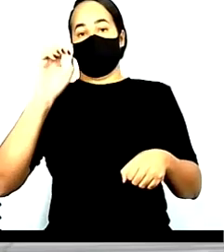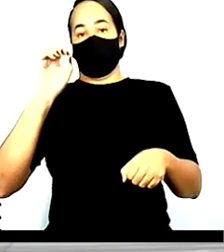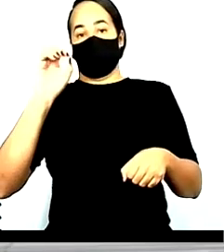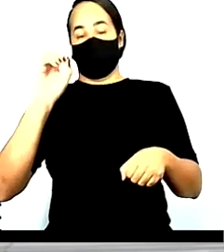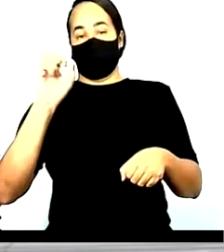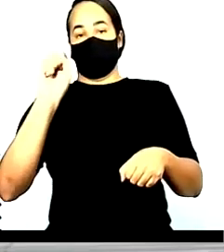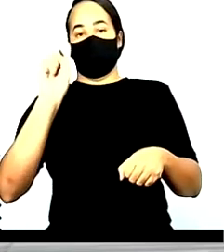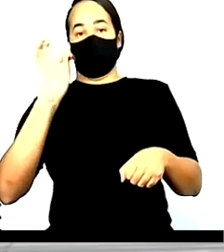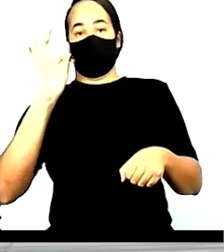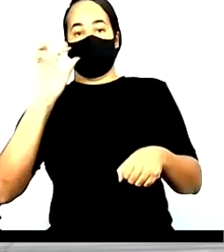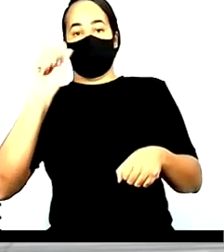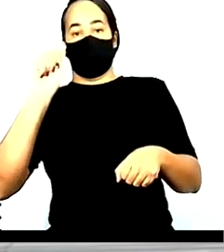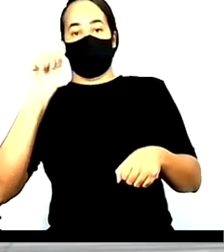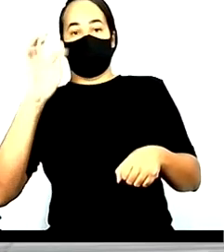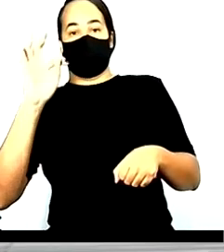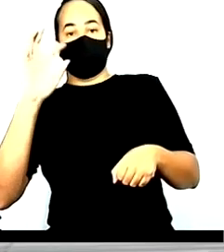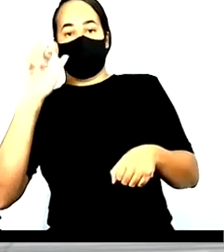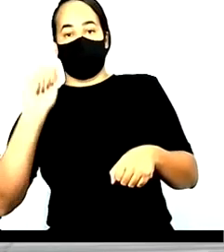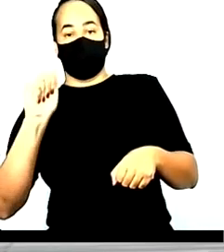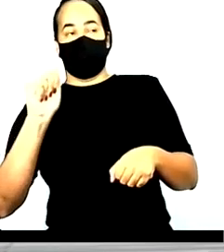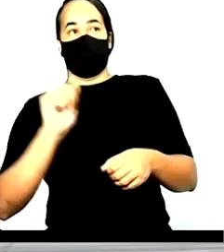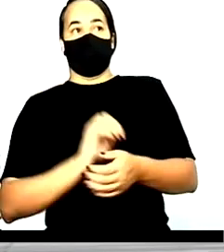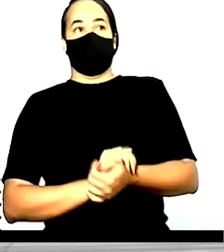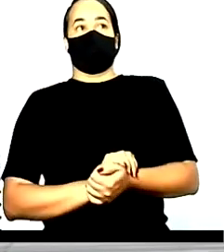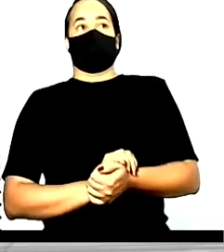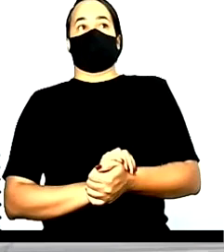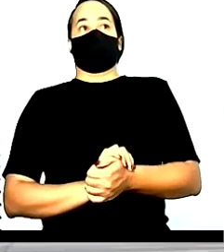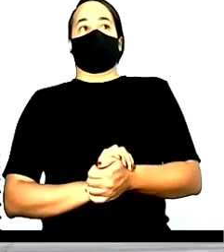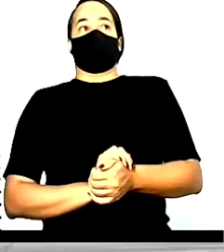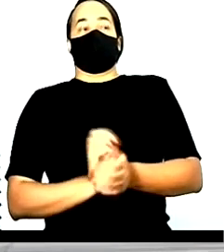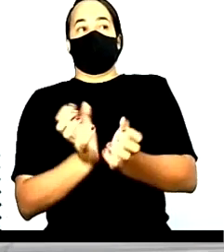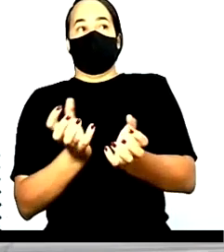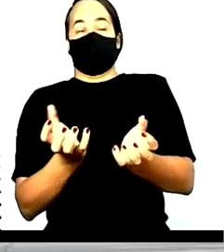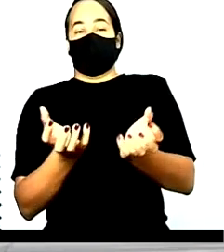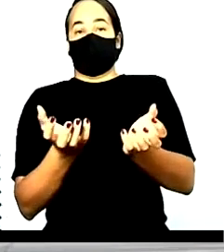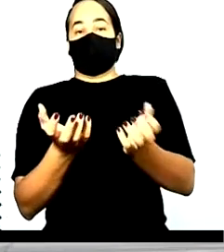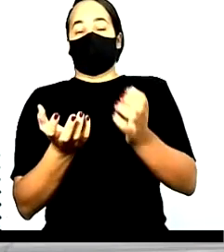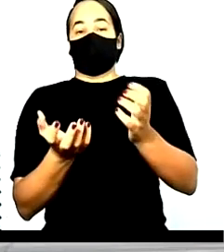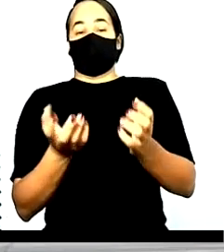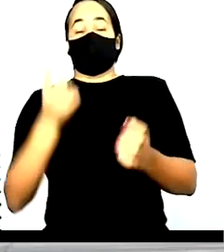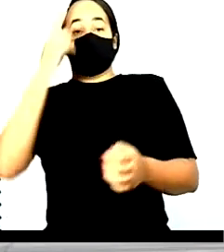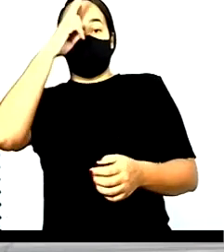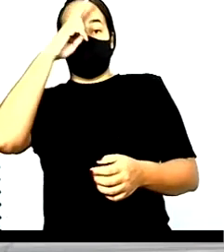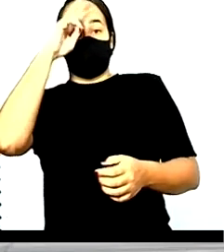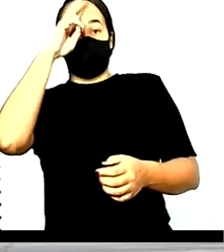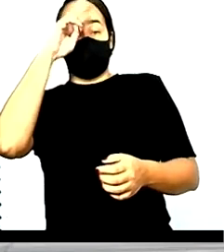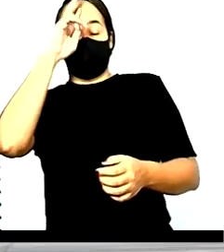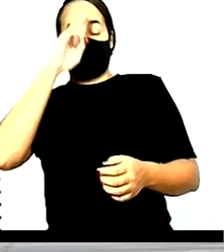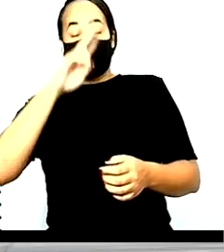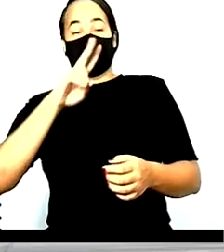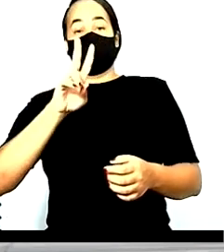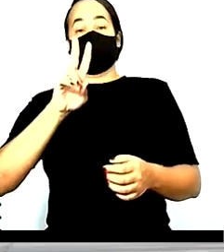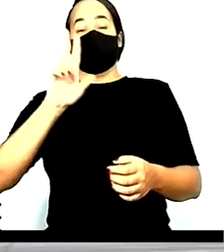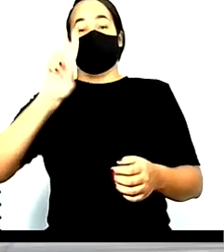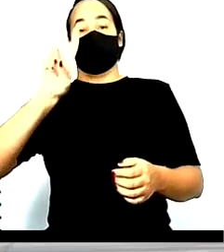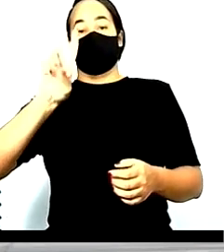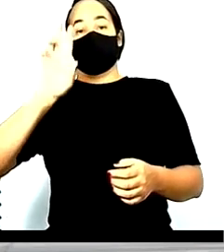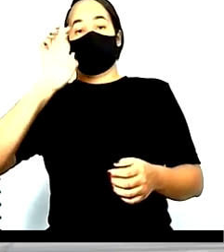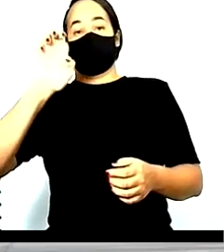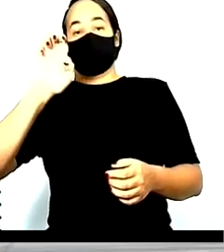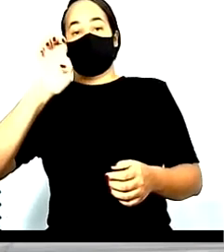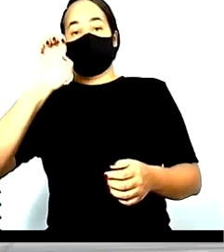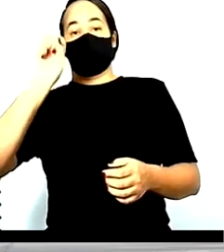localizada sob a bexiga e produz o líquido prostático. Lembra que eu falei que a vesícula seminal ela produz o